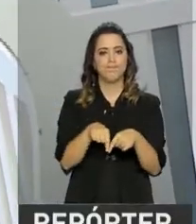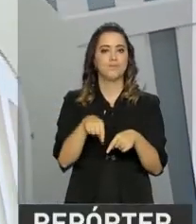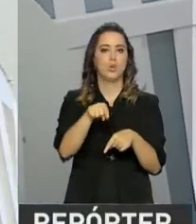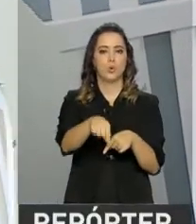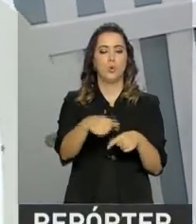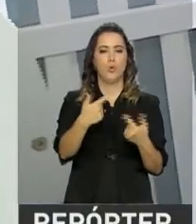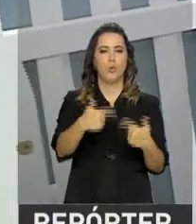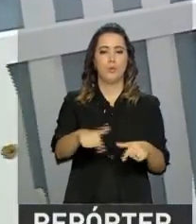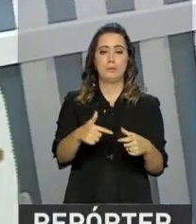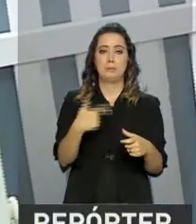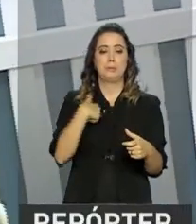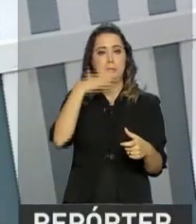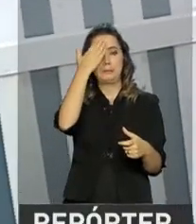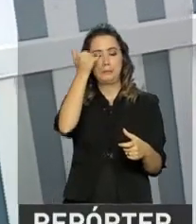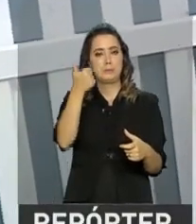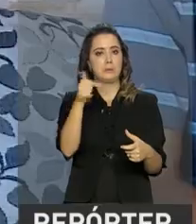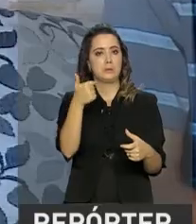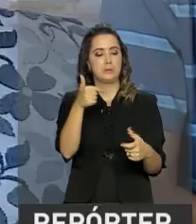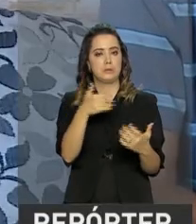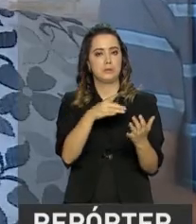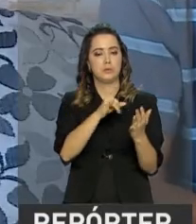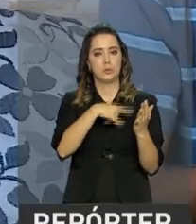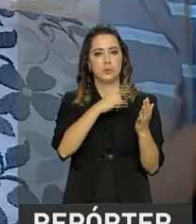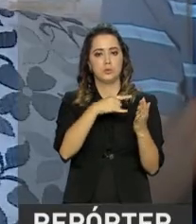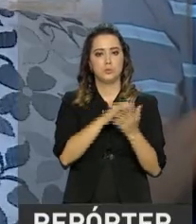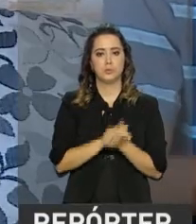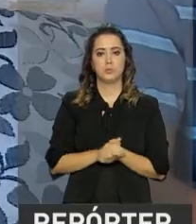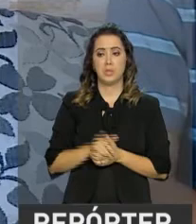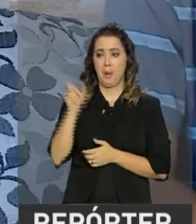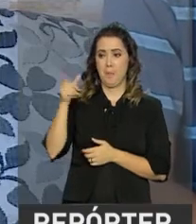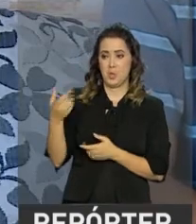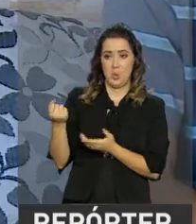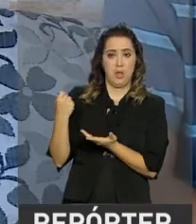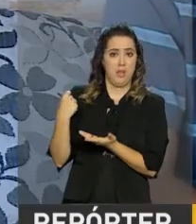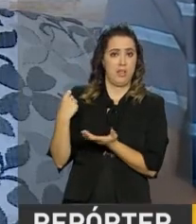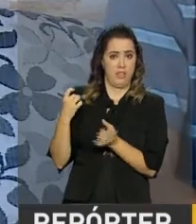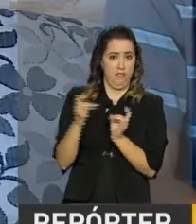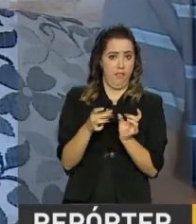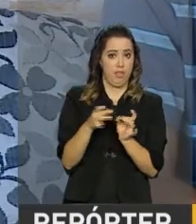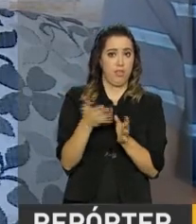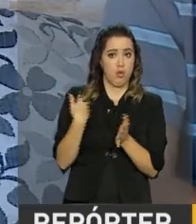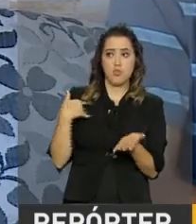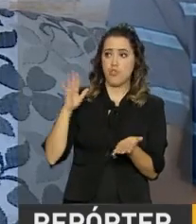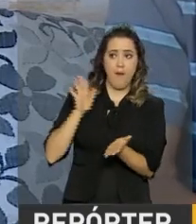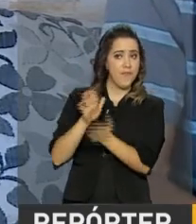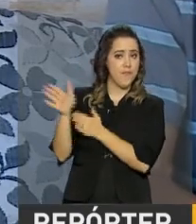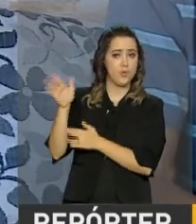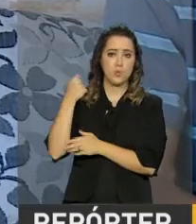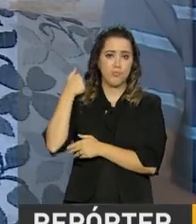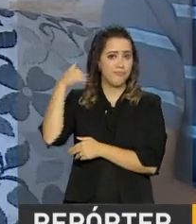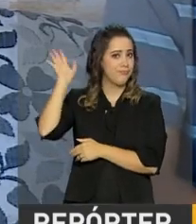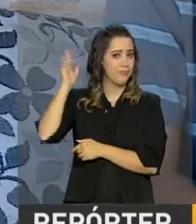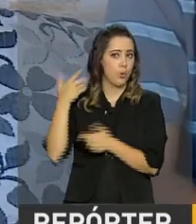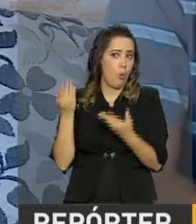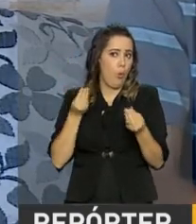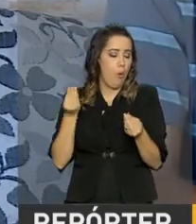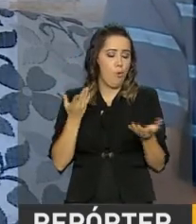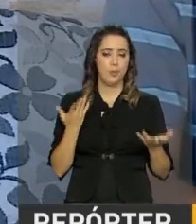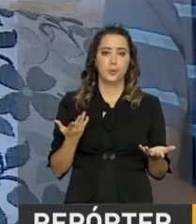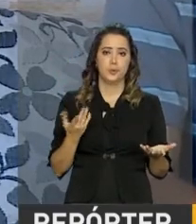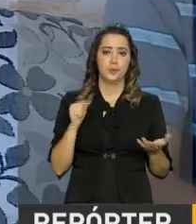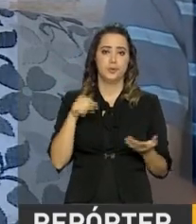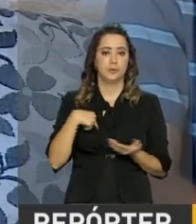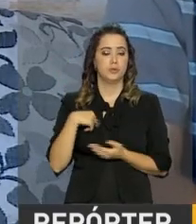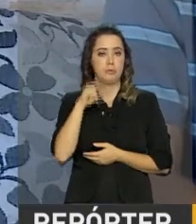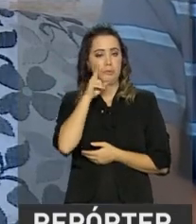descobriu que havia sido enganado sair daqui de perto quem como eu voltar o negócio só saiu